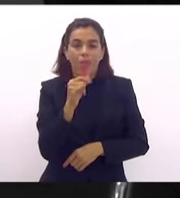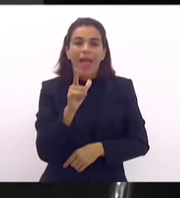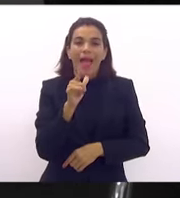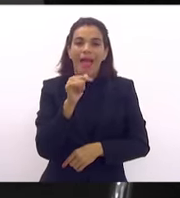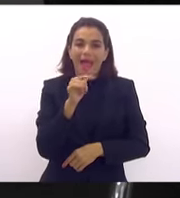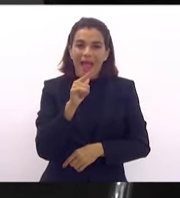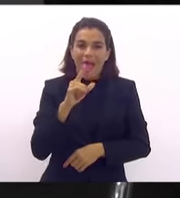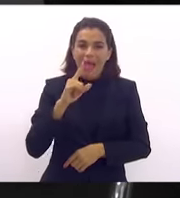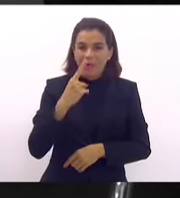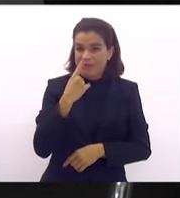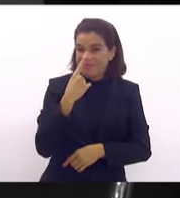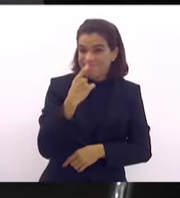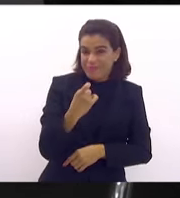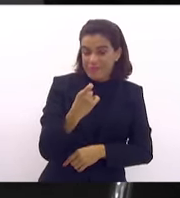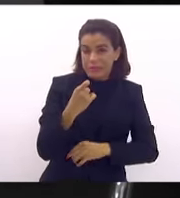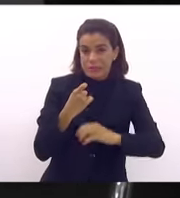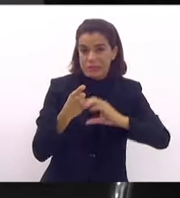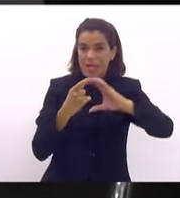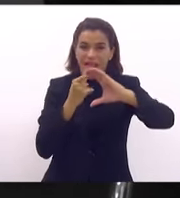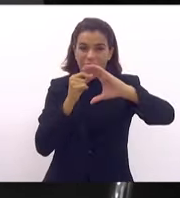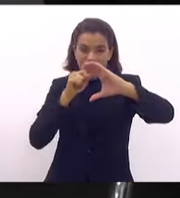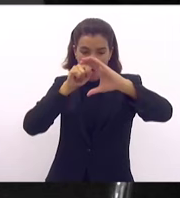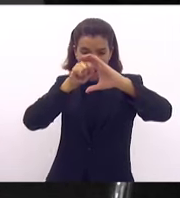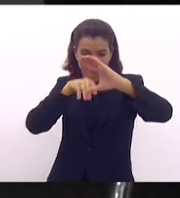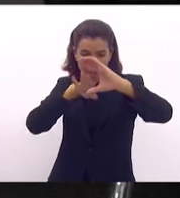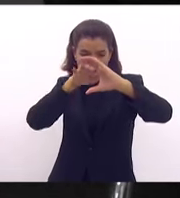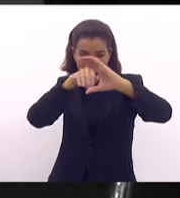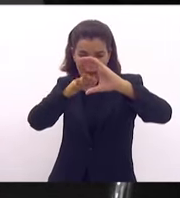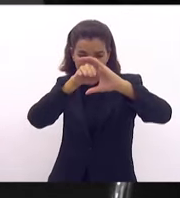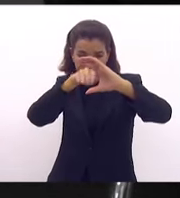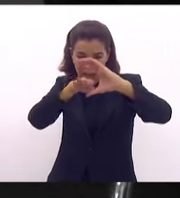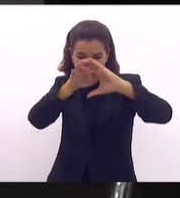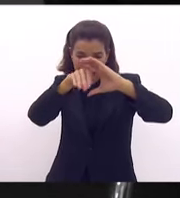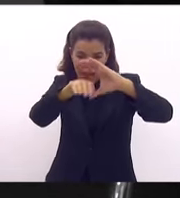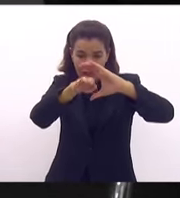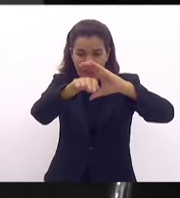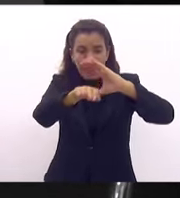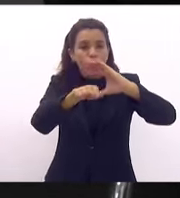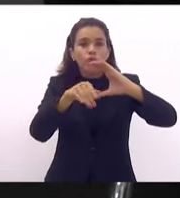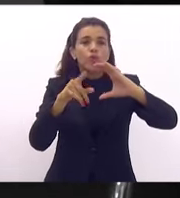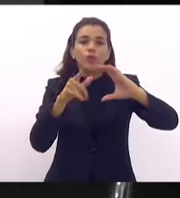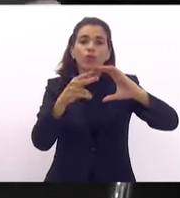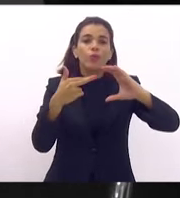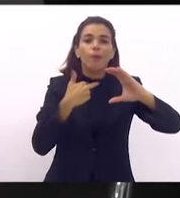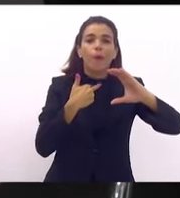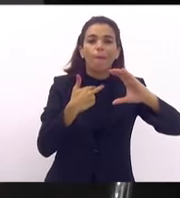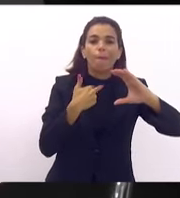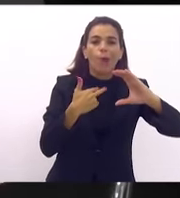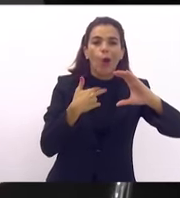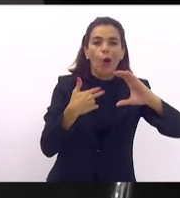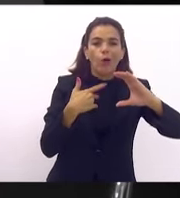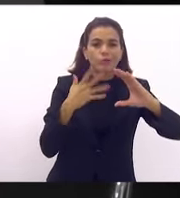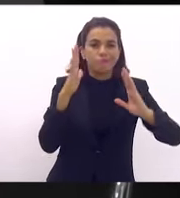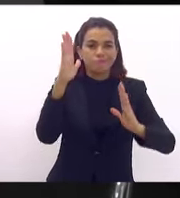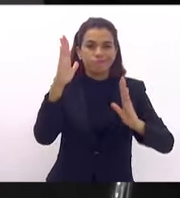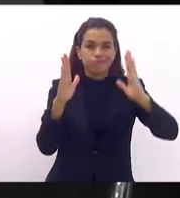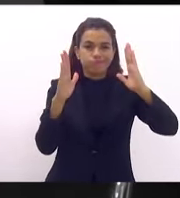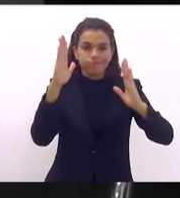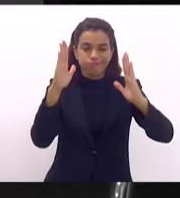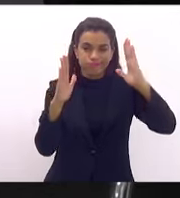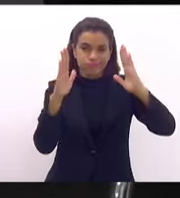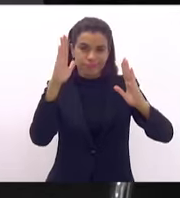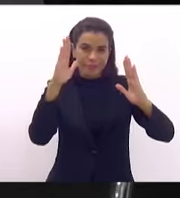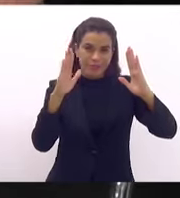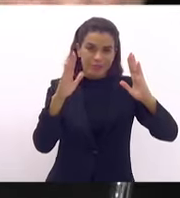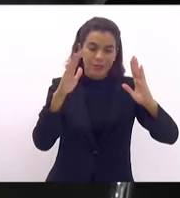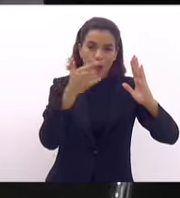esgoto na galeria, a gente não pode nem chamar, deputado Carlos Henrique, de uma captação de tempo seco. Por quê?